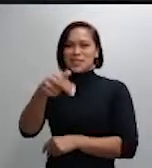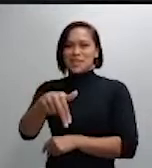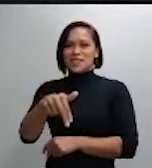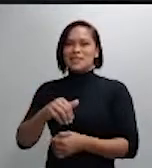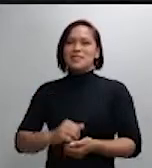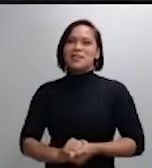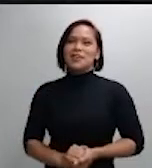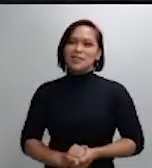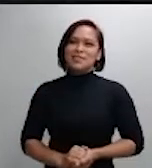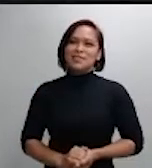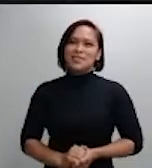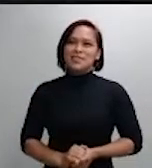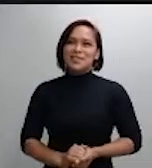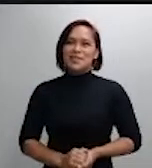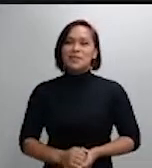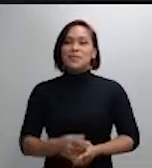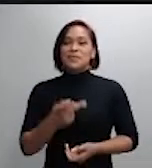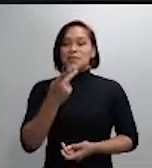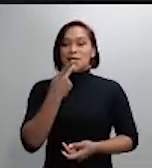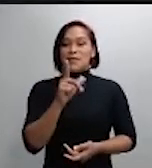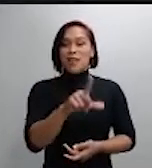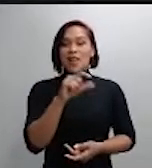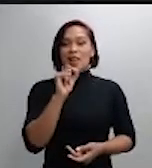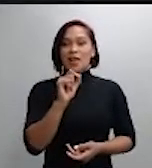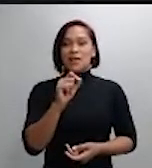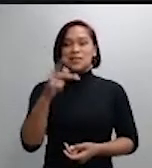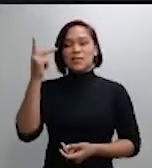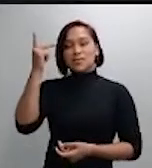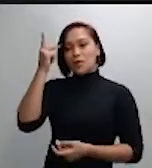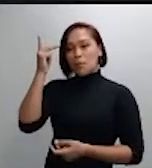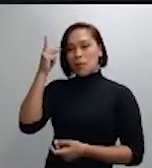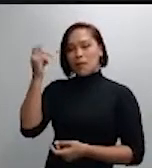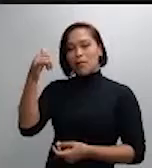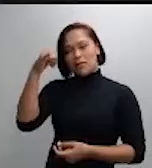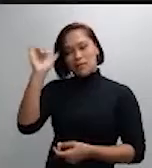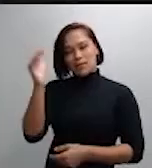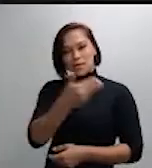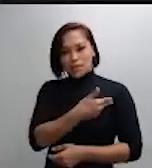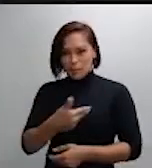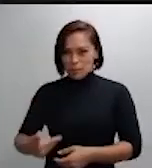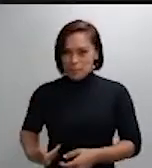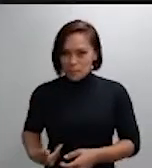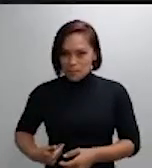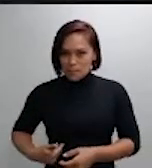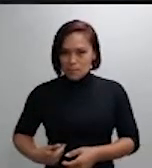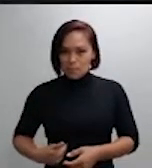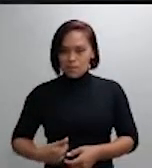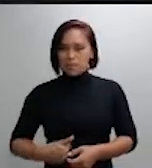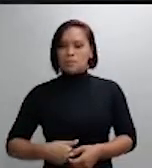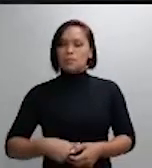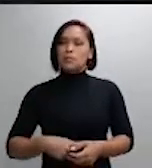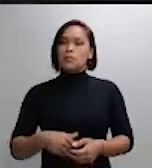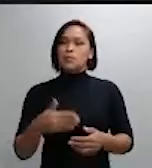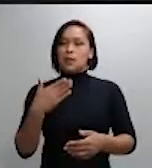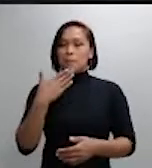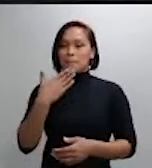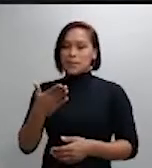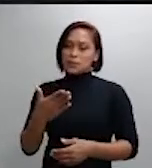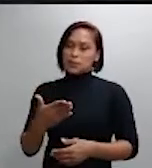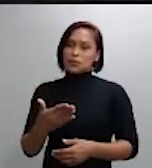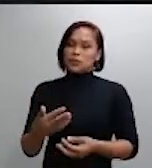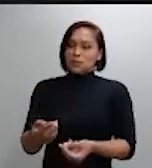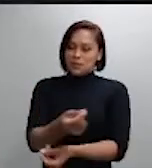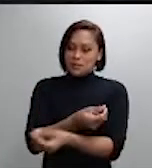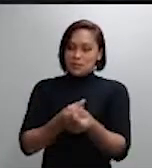o município de São Bernardo do Campo. A Fazenda Pública recorreu para receber honorários. E nesse